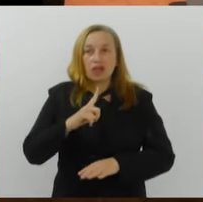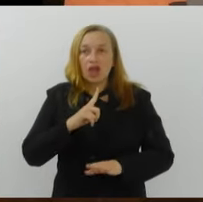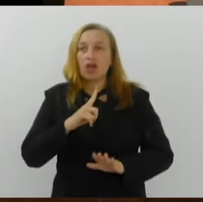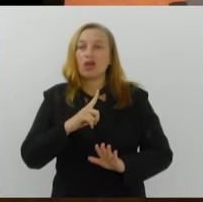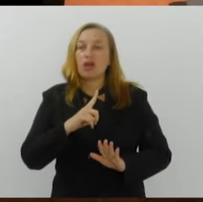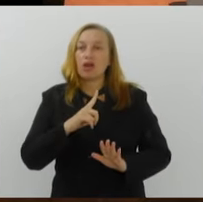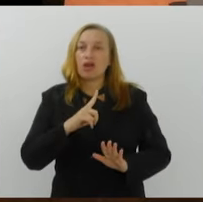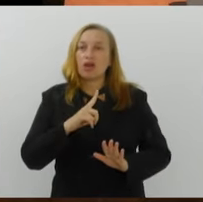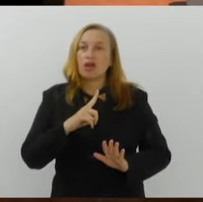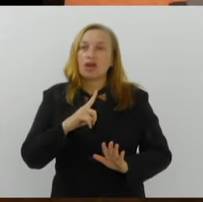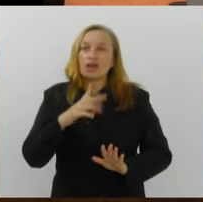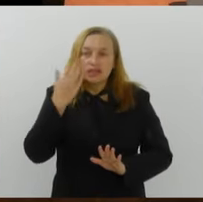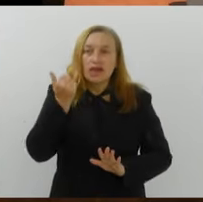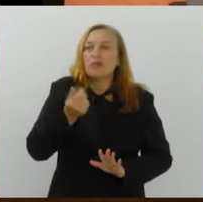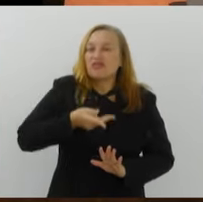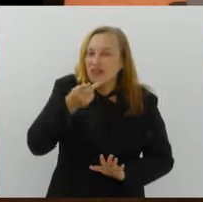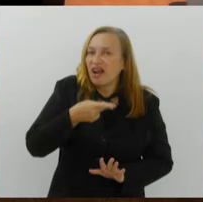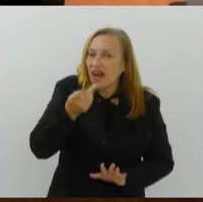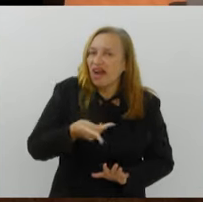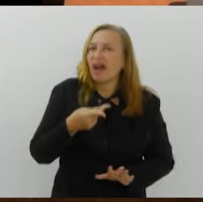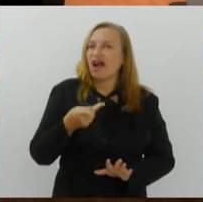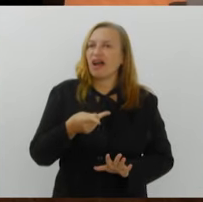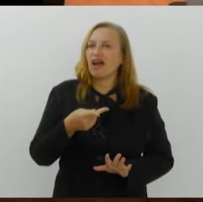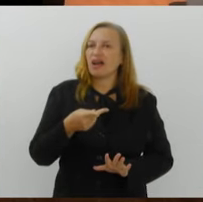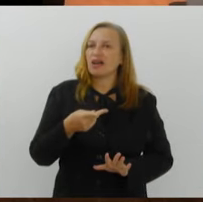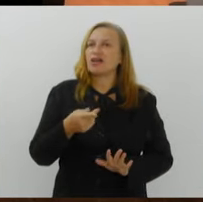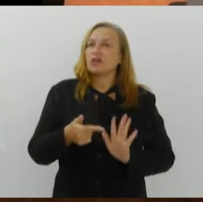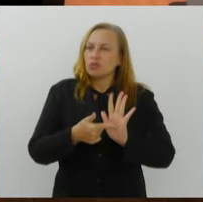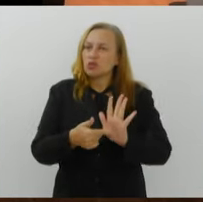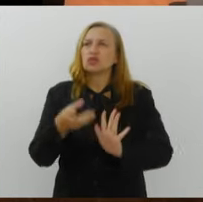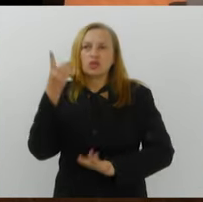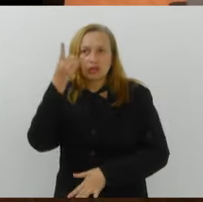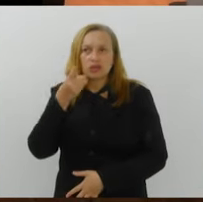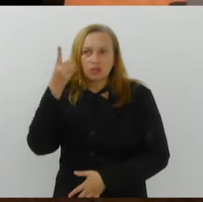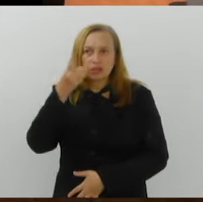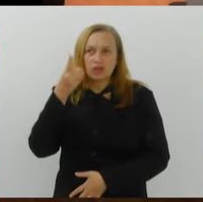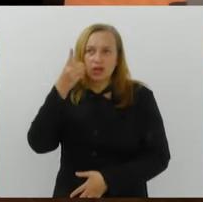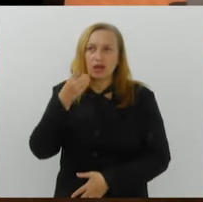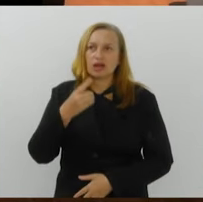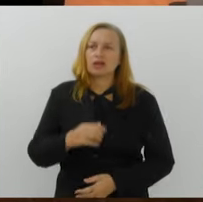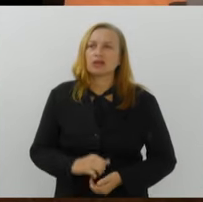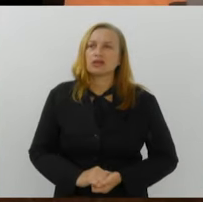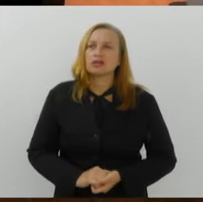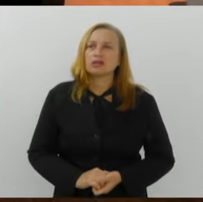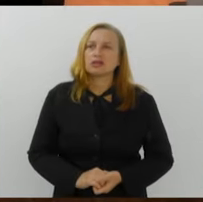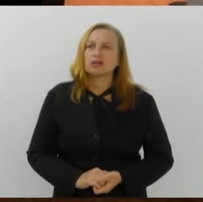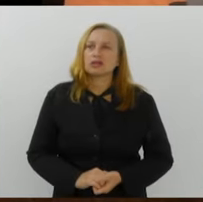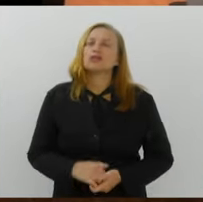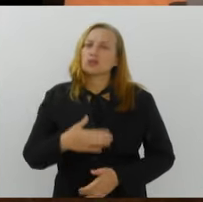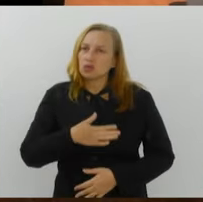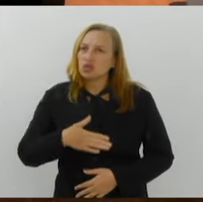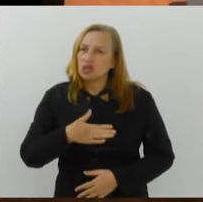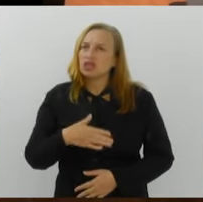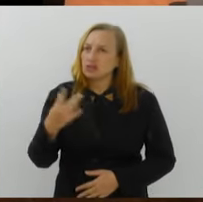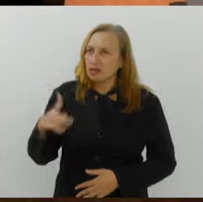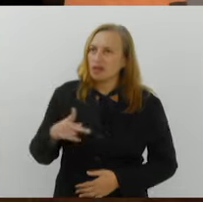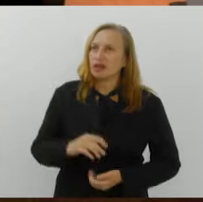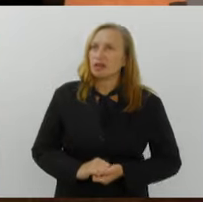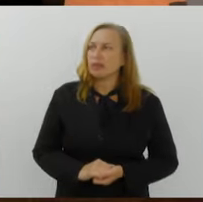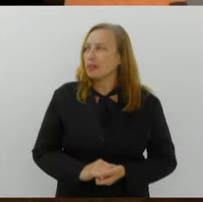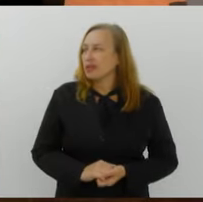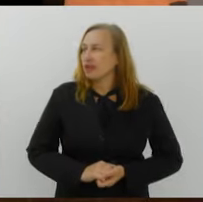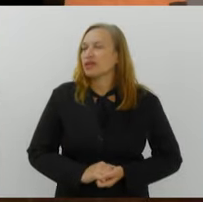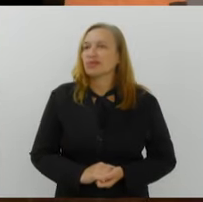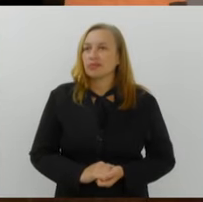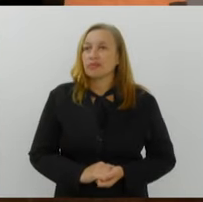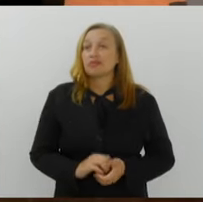é um cara que... Ele mostrou que é um deputado eficiente. Só no recorte. Muito bacana ele, gostei muito dele. Eu até vinha para cá